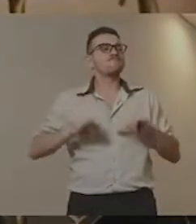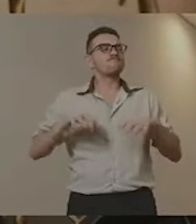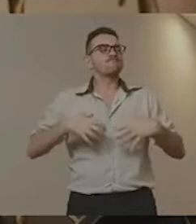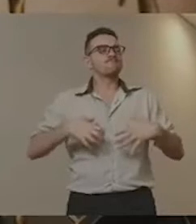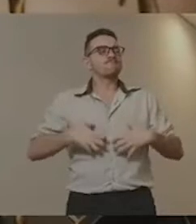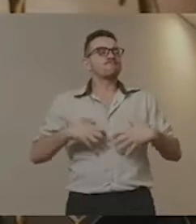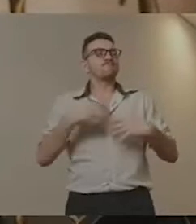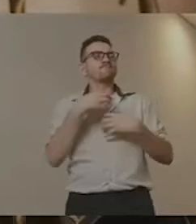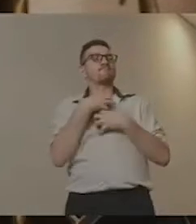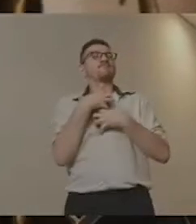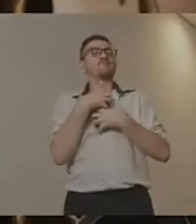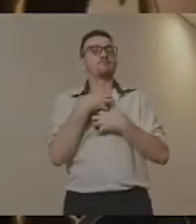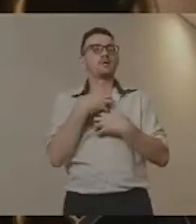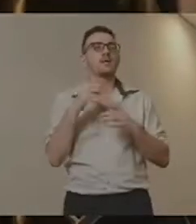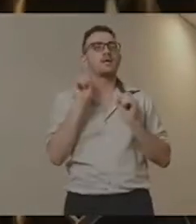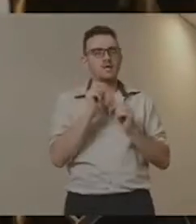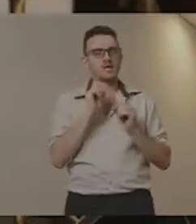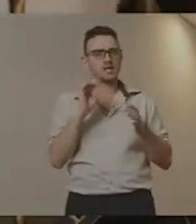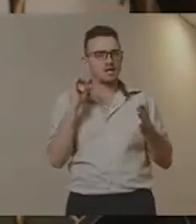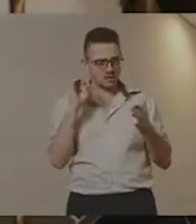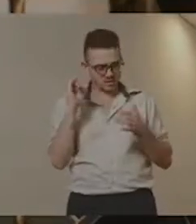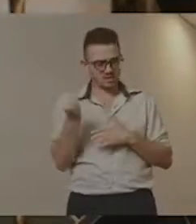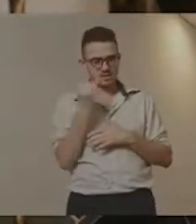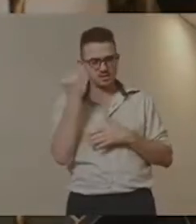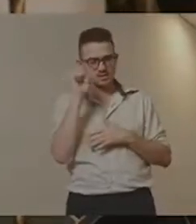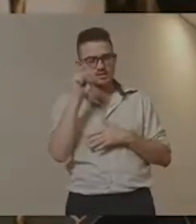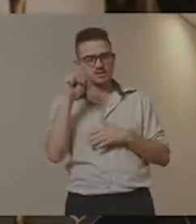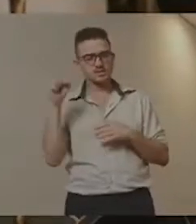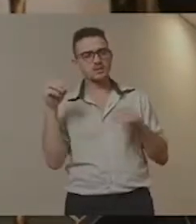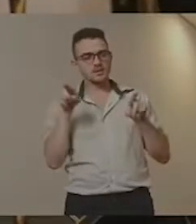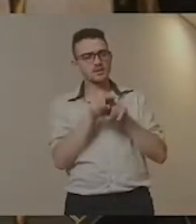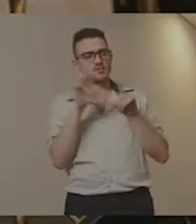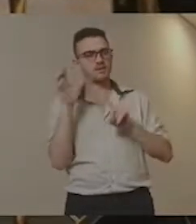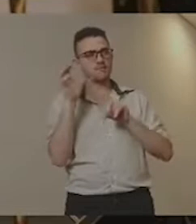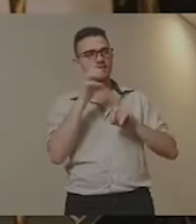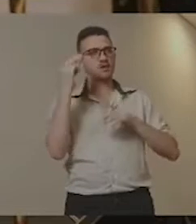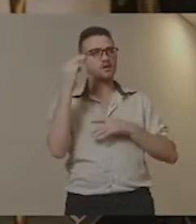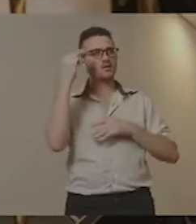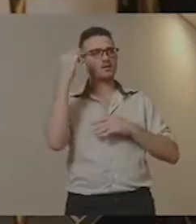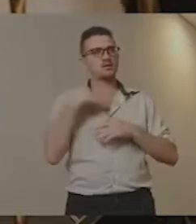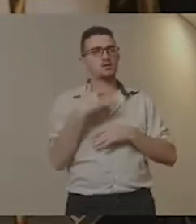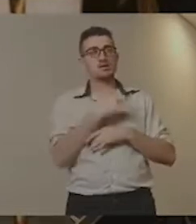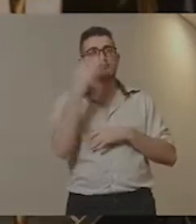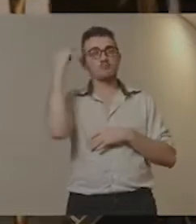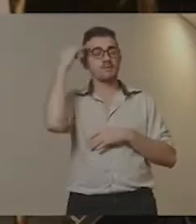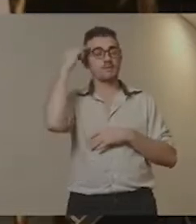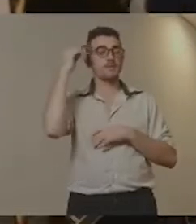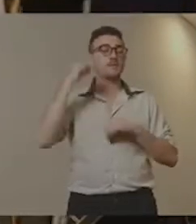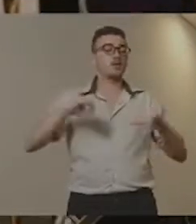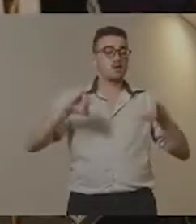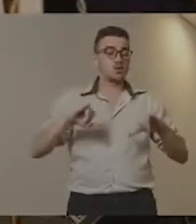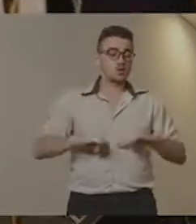né, que obviamente impacta na saúde mental. E o sofrimento emocional esteve muito presente ao longo